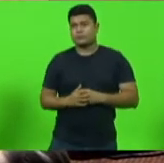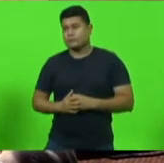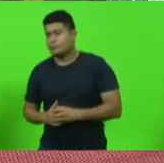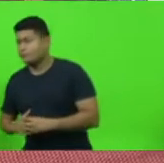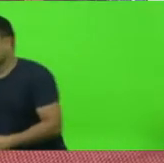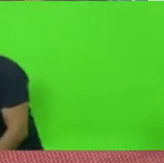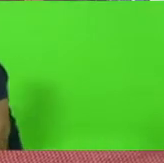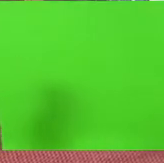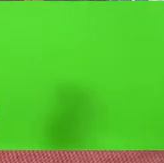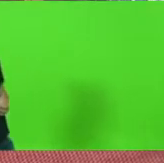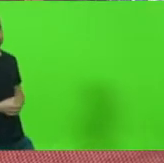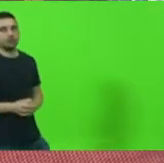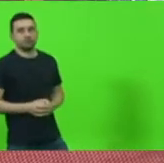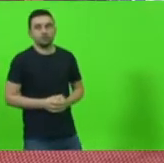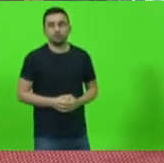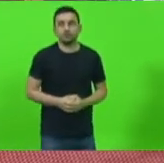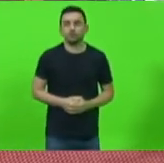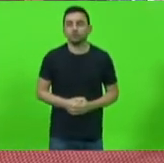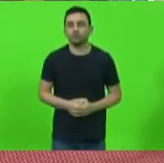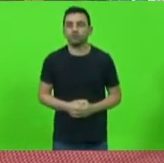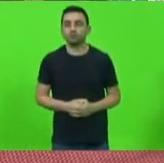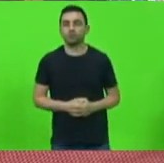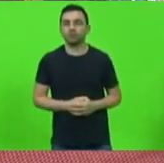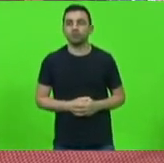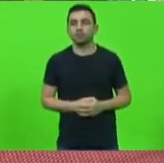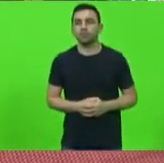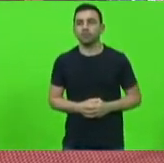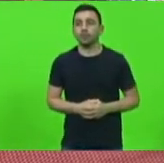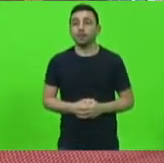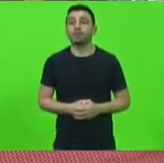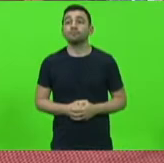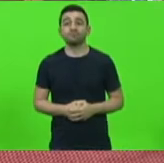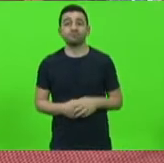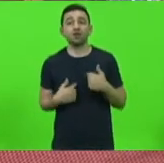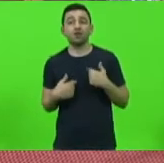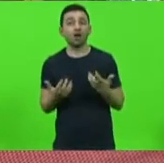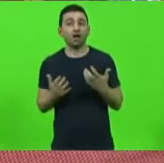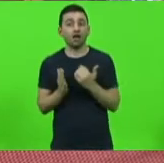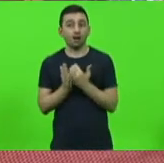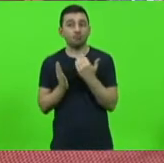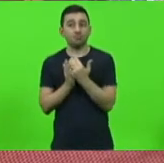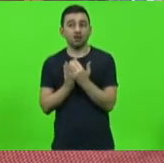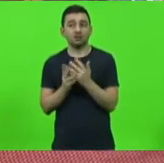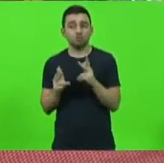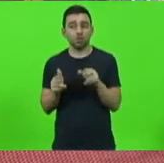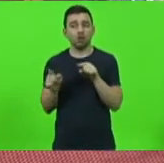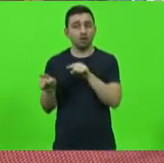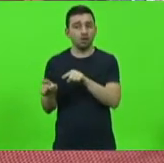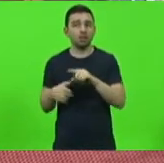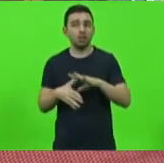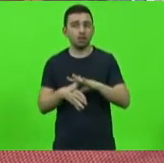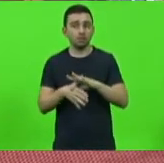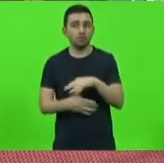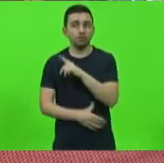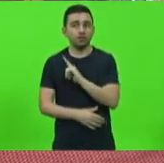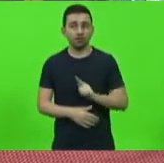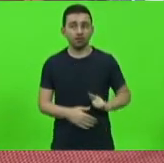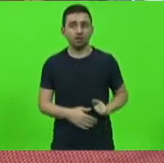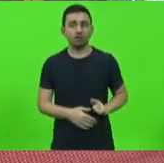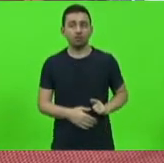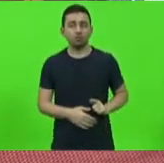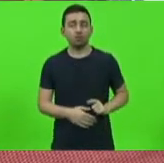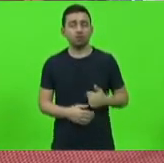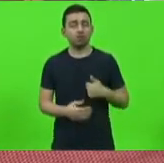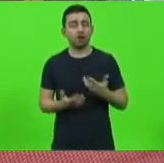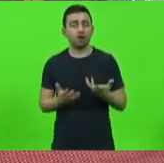presidente. Boa tarde, colegas. Só queria reforçar as palavras do nosso líder de governo e destacar o seguinte,